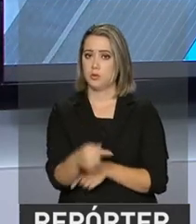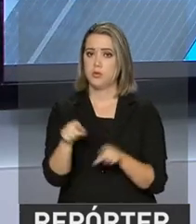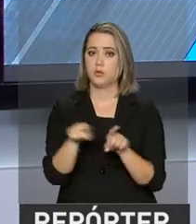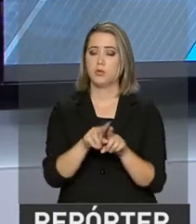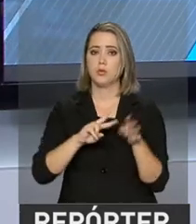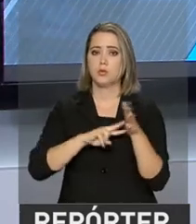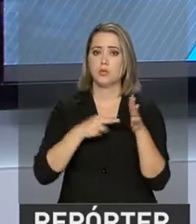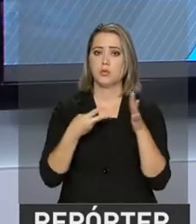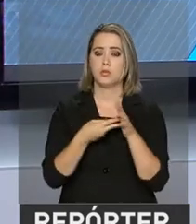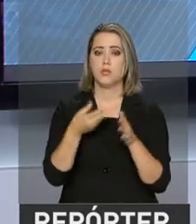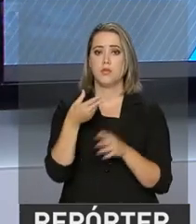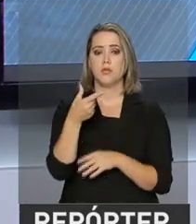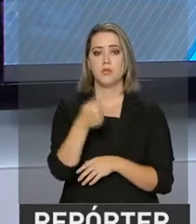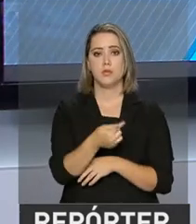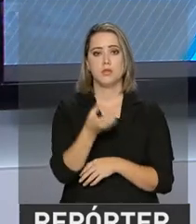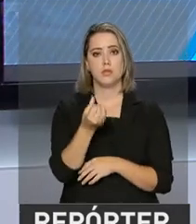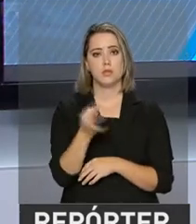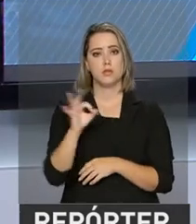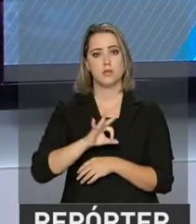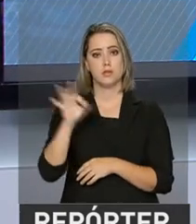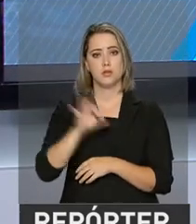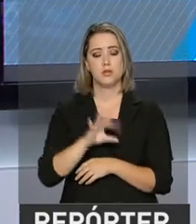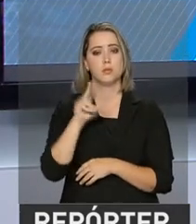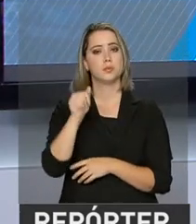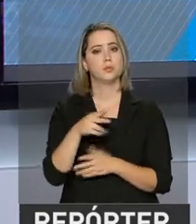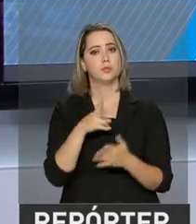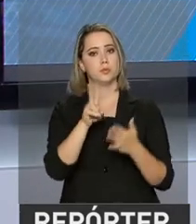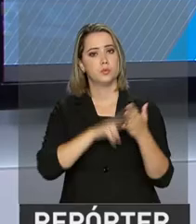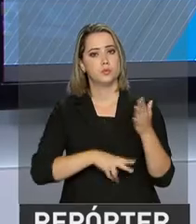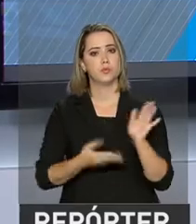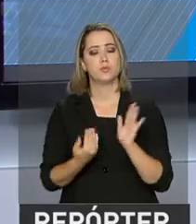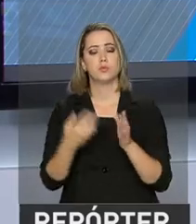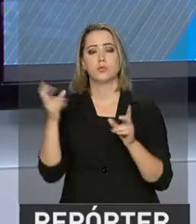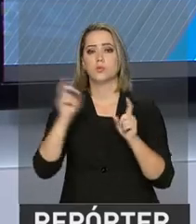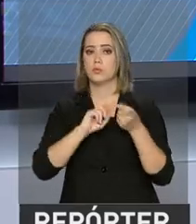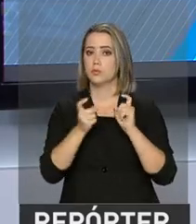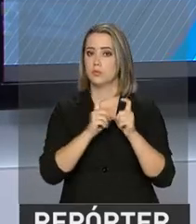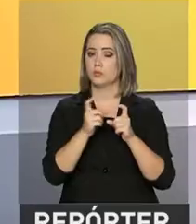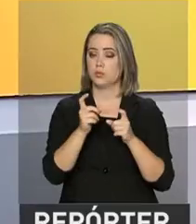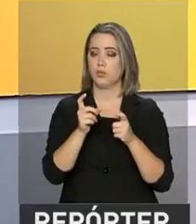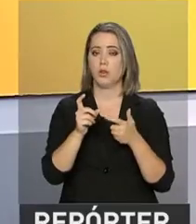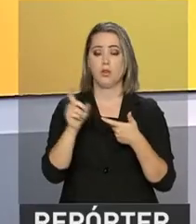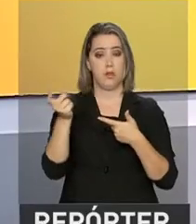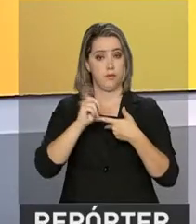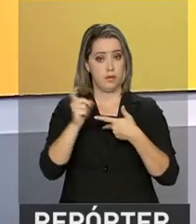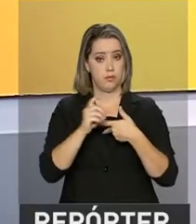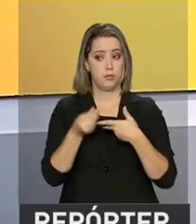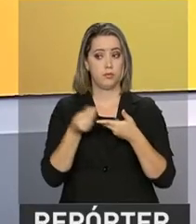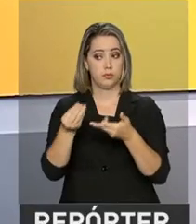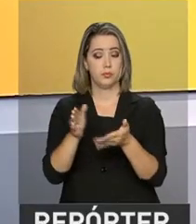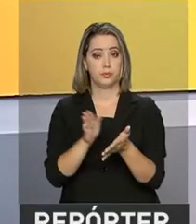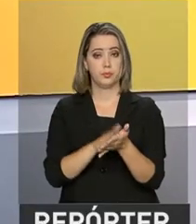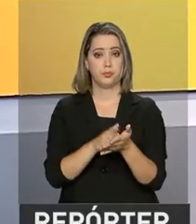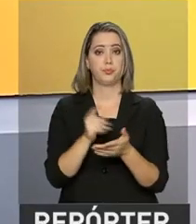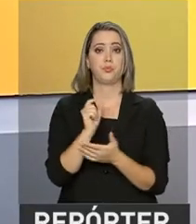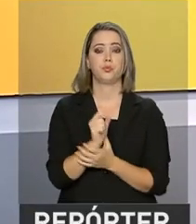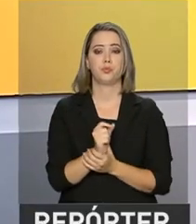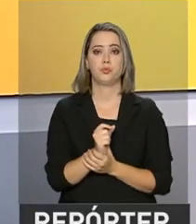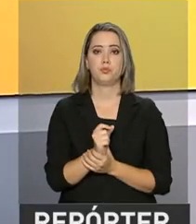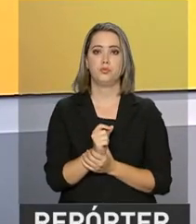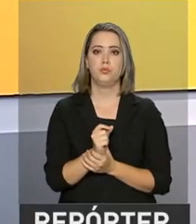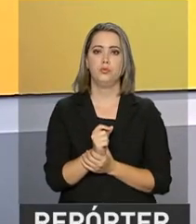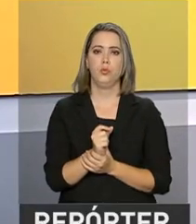76% da projeção do texto original enviado pelo executivo uma iniciativa global do governo japonês